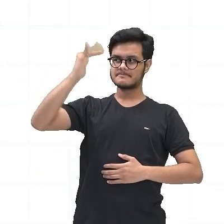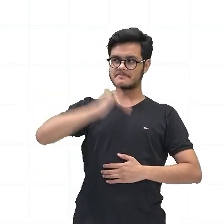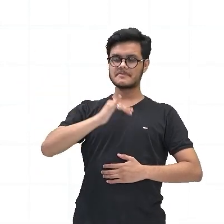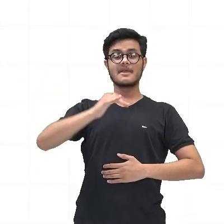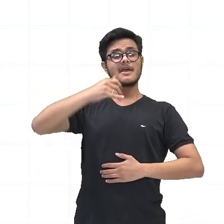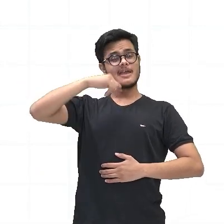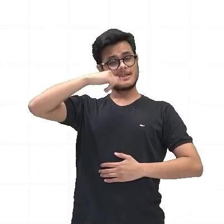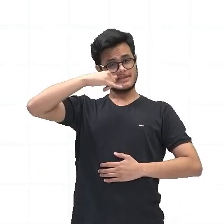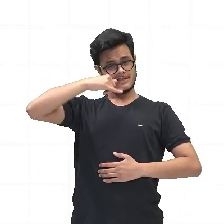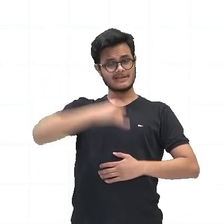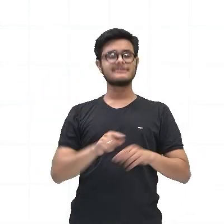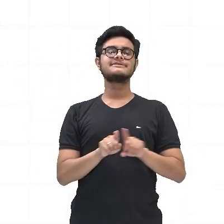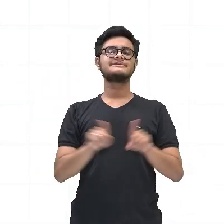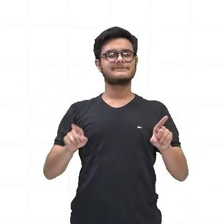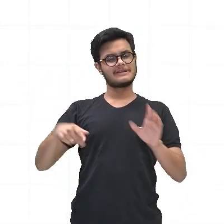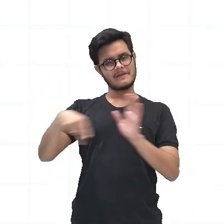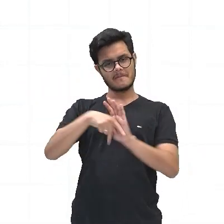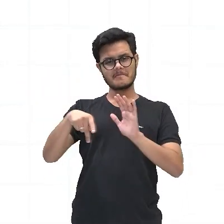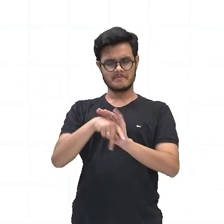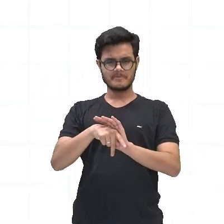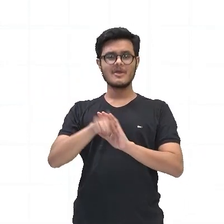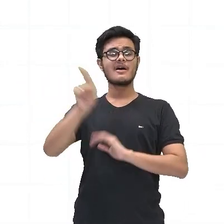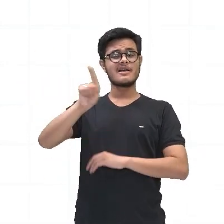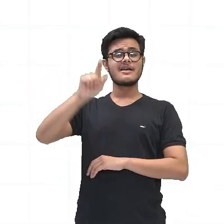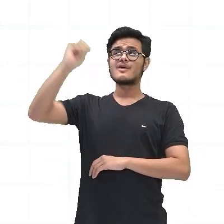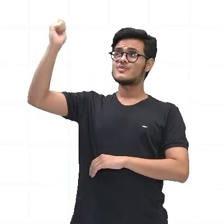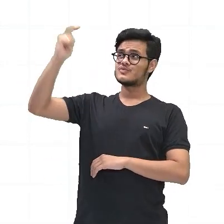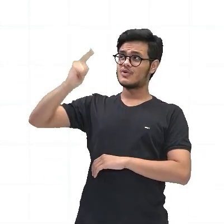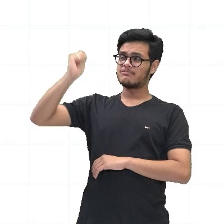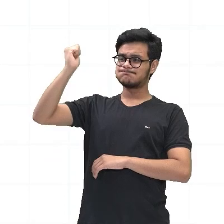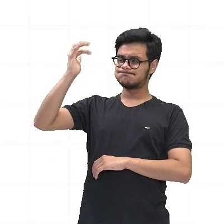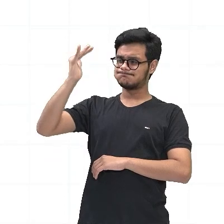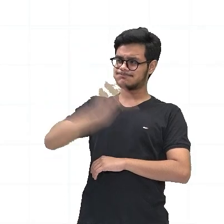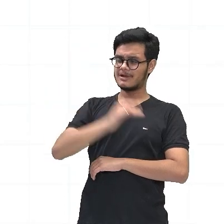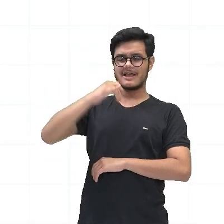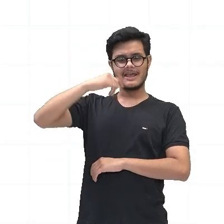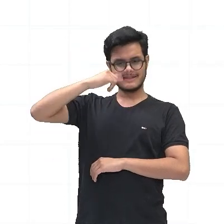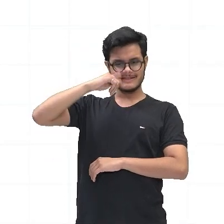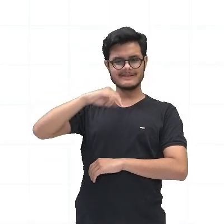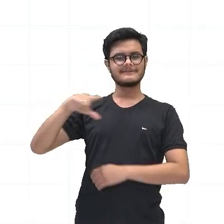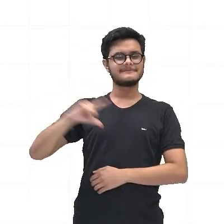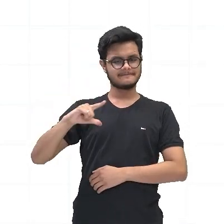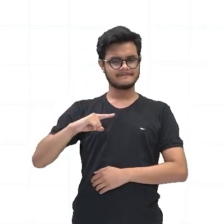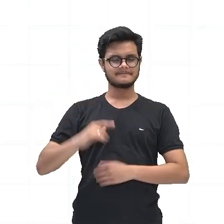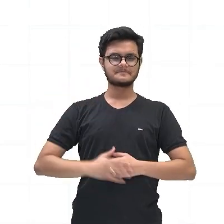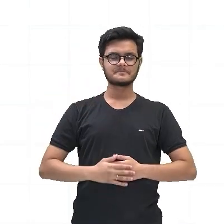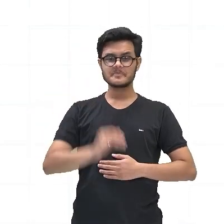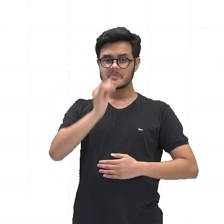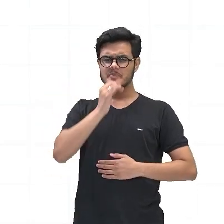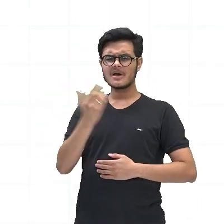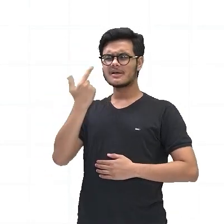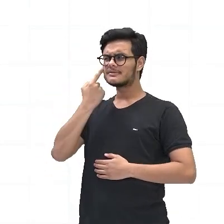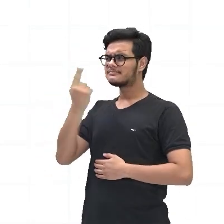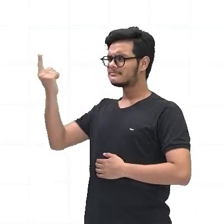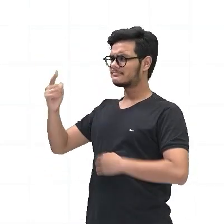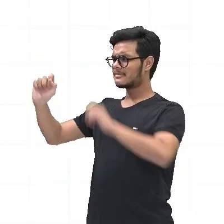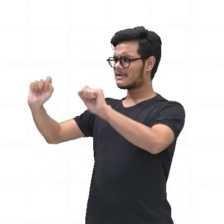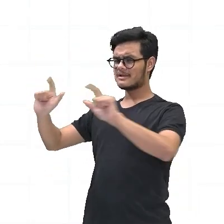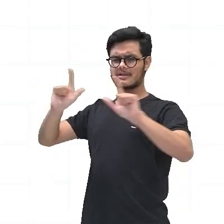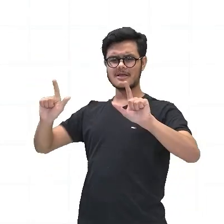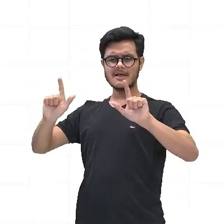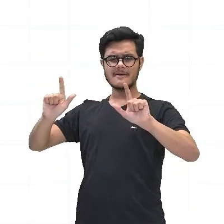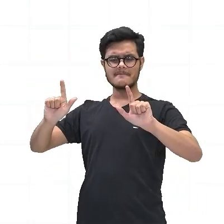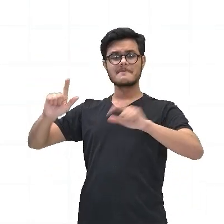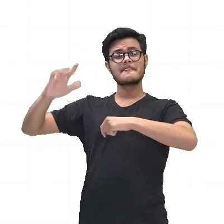uma vez que ela é uma fonte energética. Então, você observa aí, por exemplo, essas placas solares, que são capazes